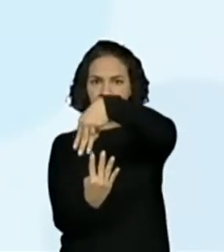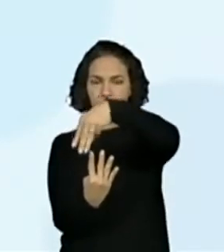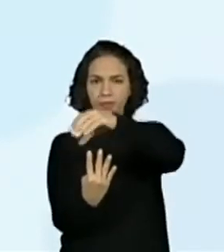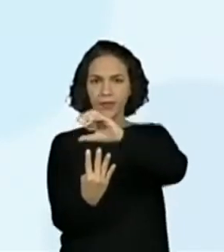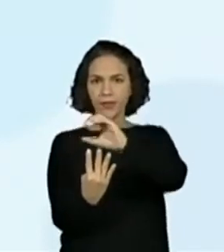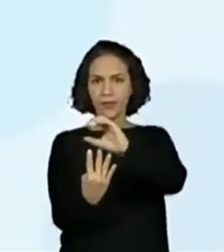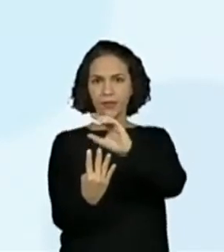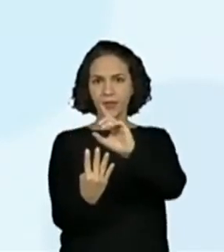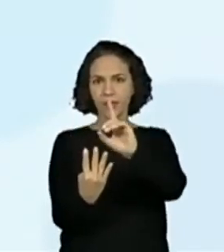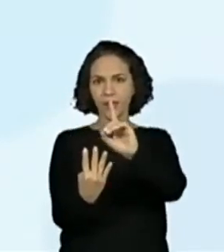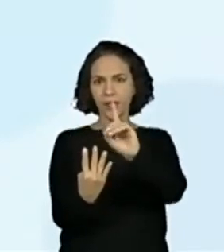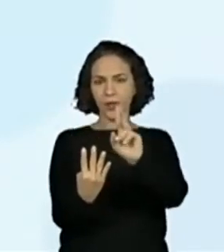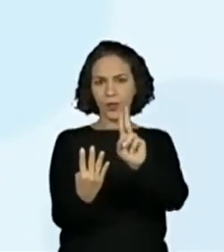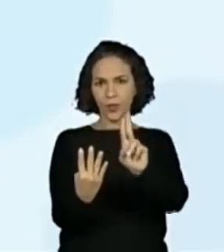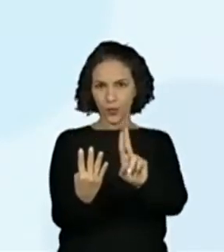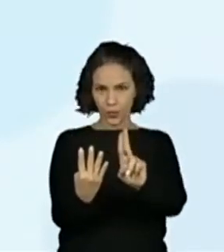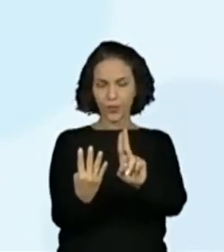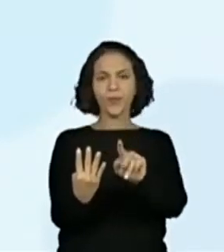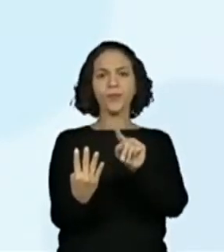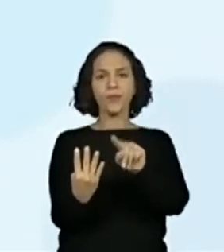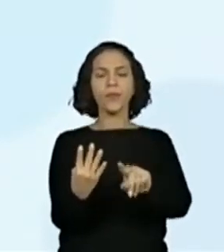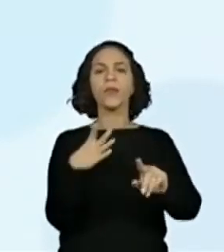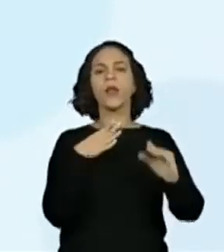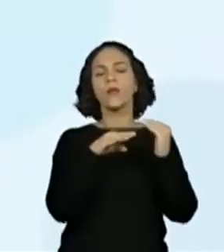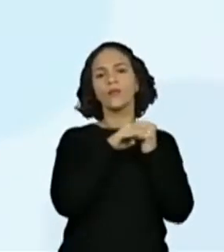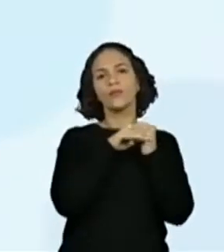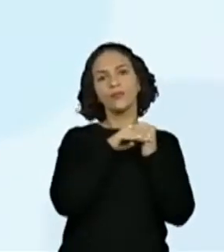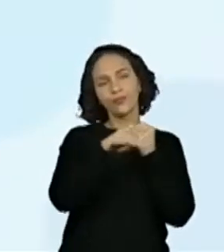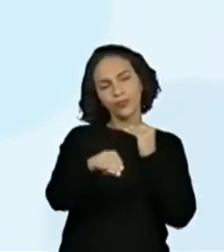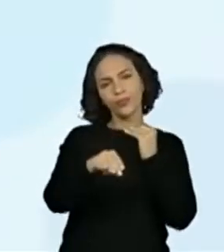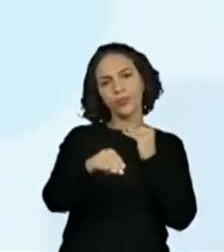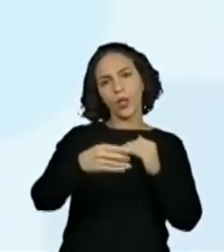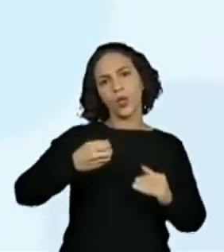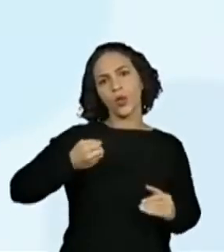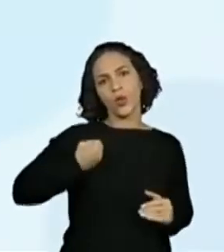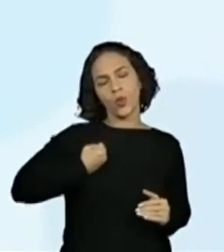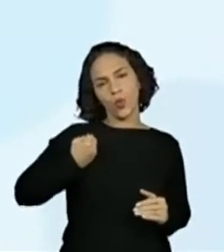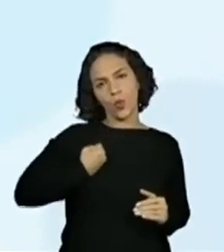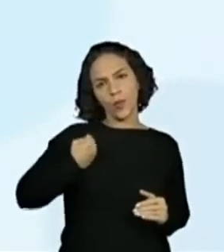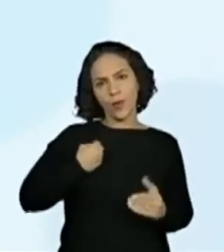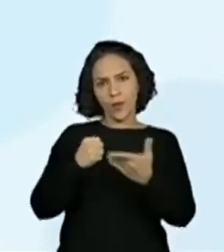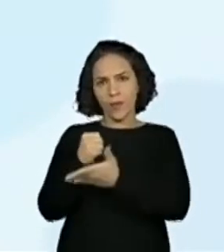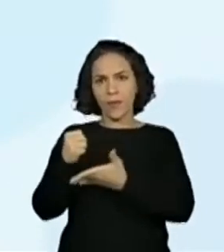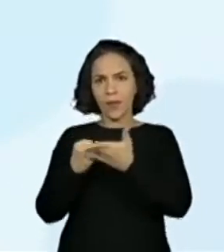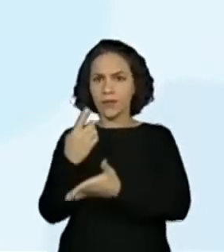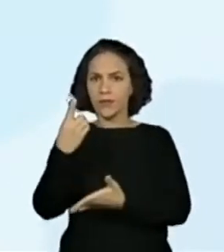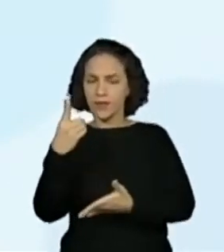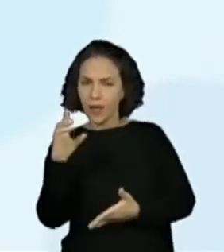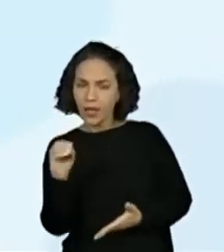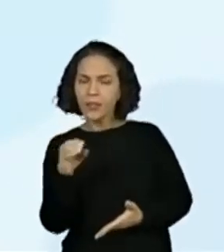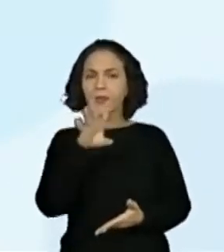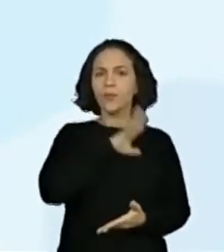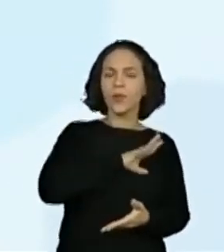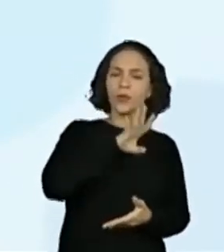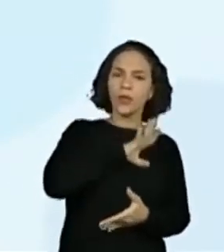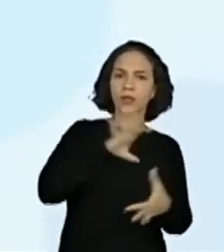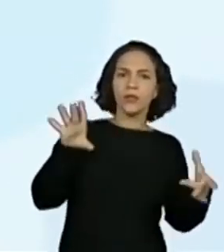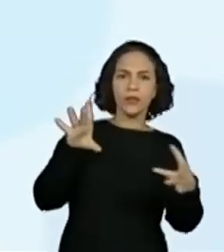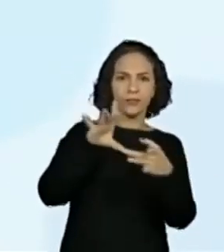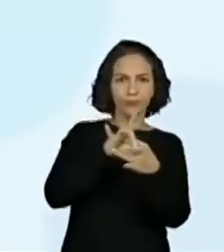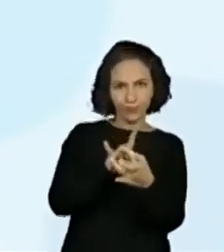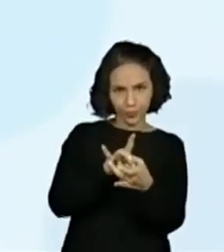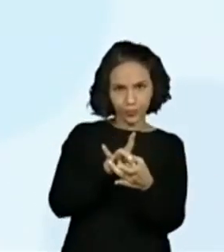registros numéricos a partir das regularidades do sistema de numeração decimal e em língua materna. Então, essa é